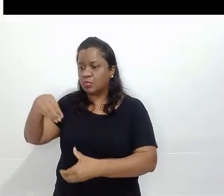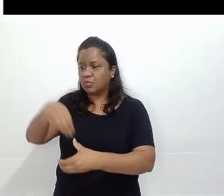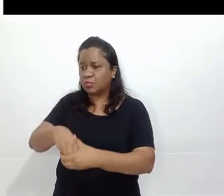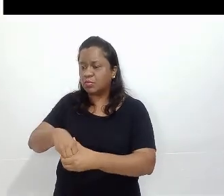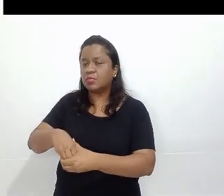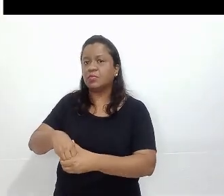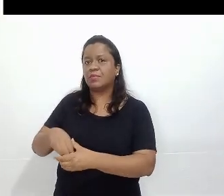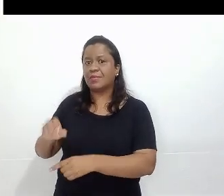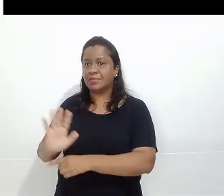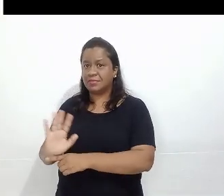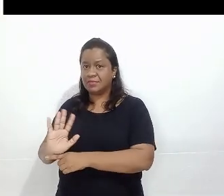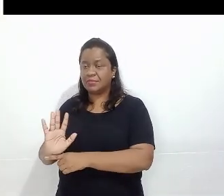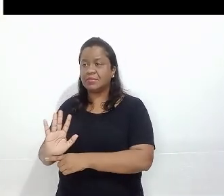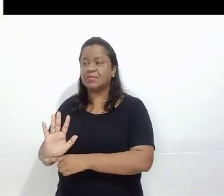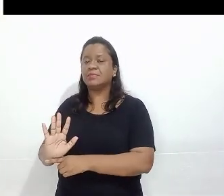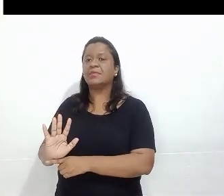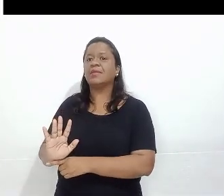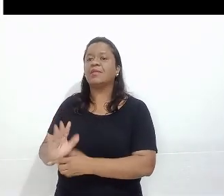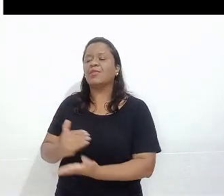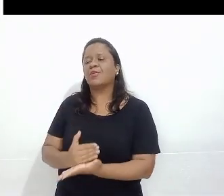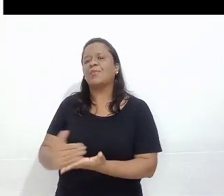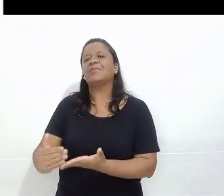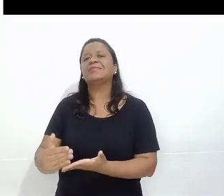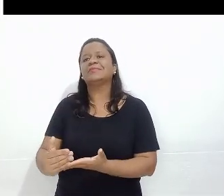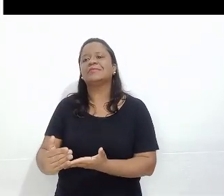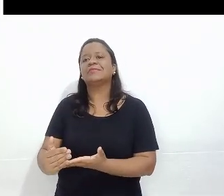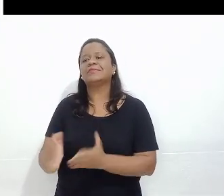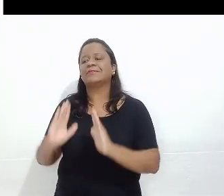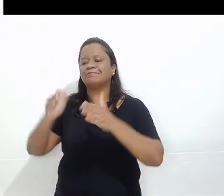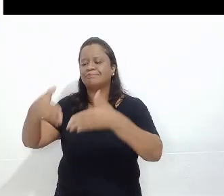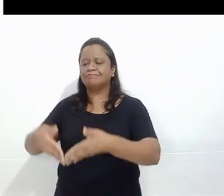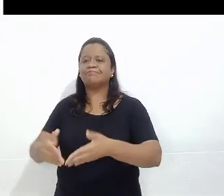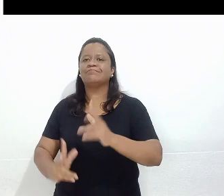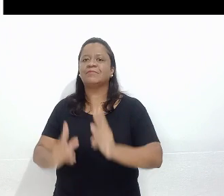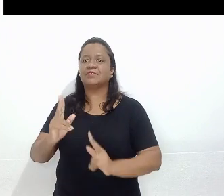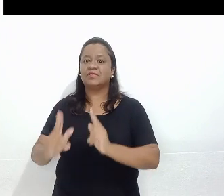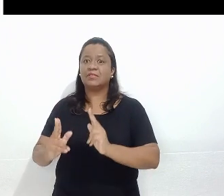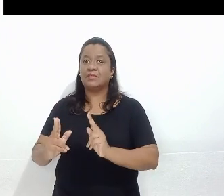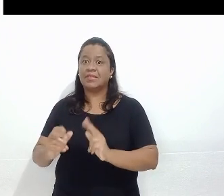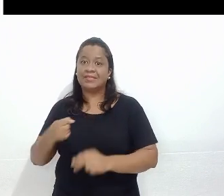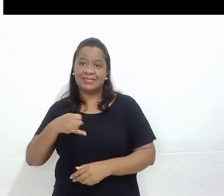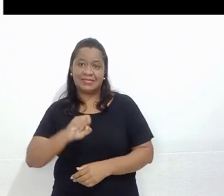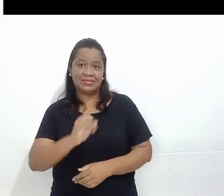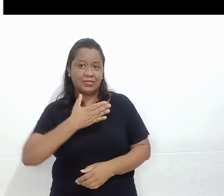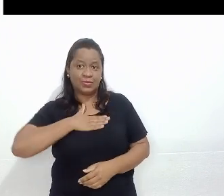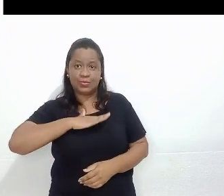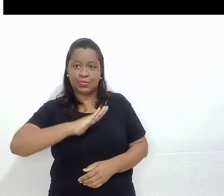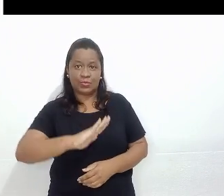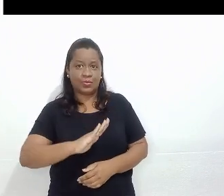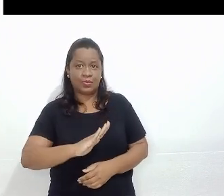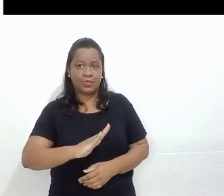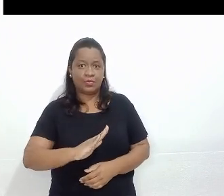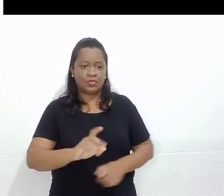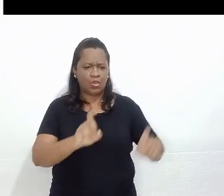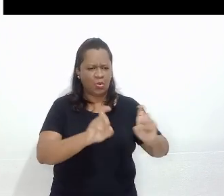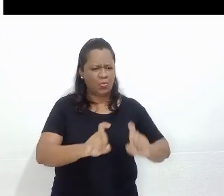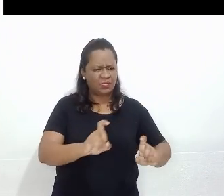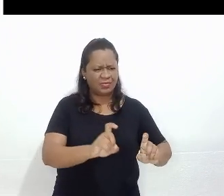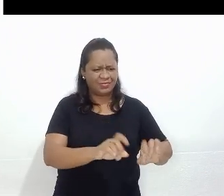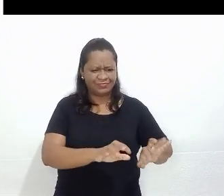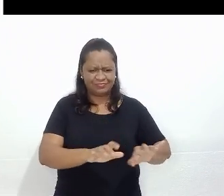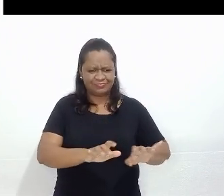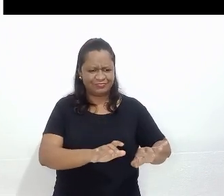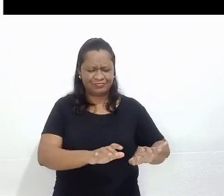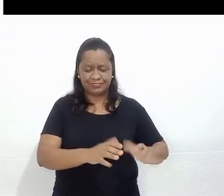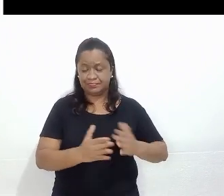cinema deveria começar pela edição. Tá? Se você não gosta de operar o computador, tudo aquilo, não